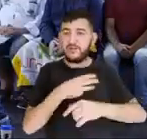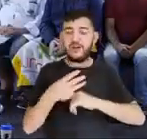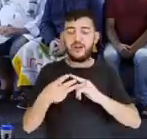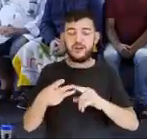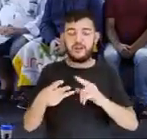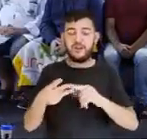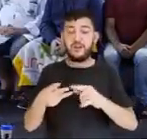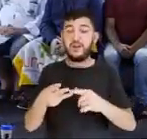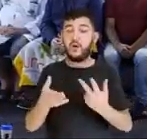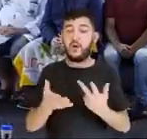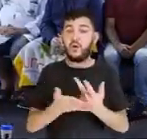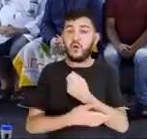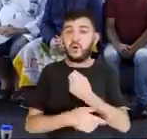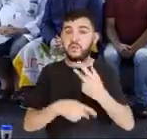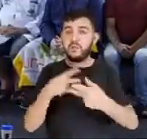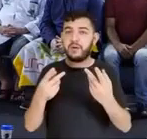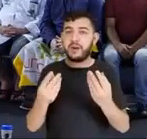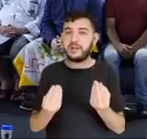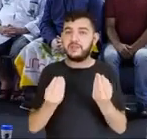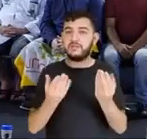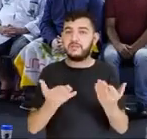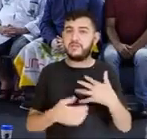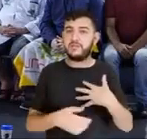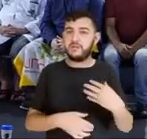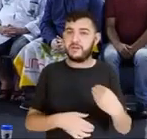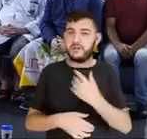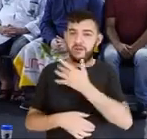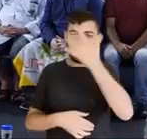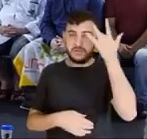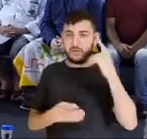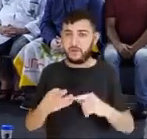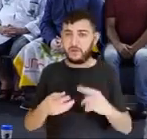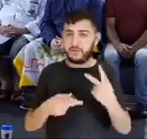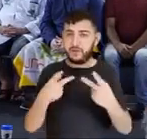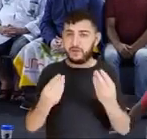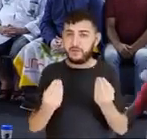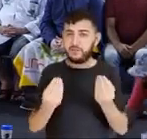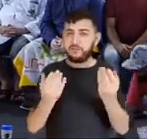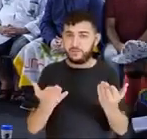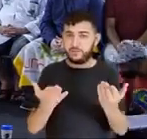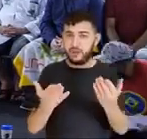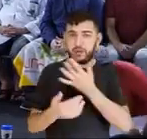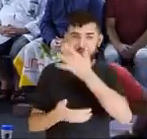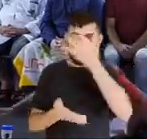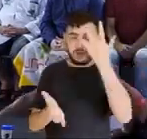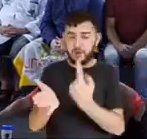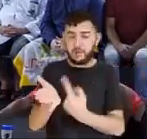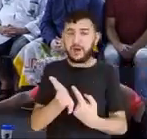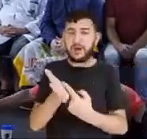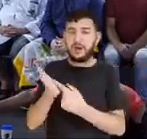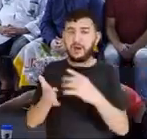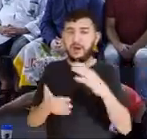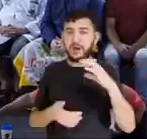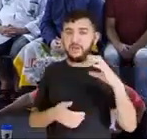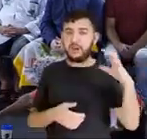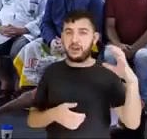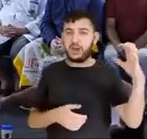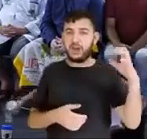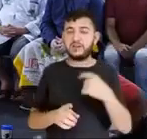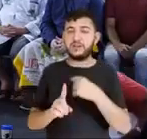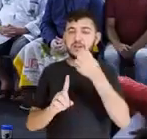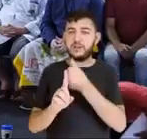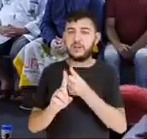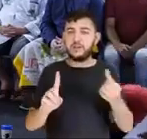para ter gente que pode dar vários presentes, para gente que pode marcar uma viagem, passar 6 meses na Europa, 5 meses nos Estados